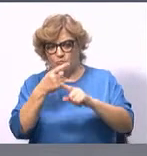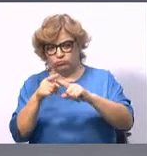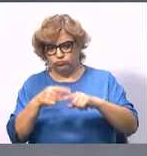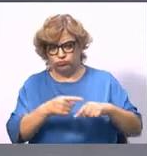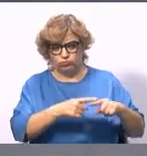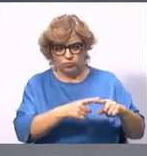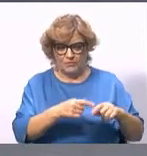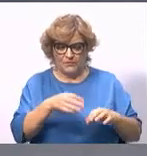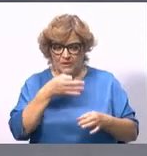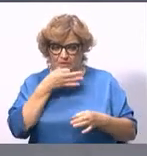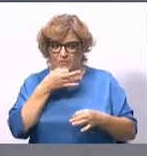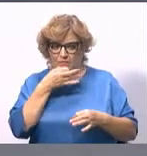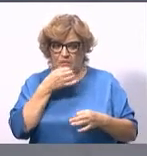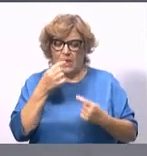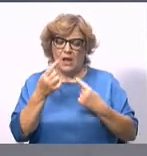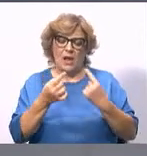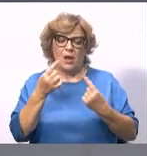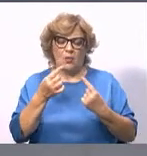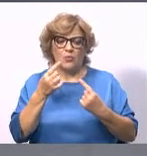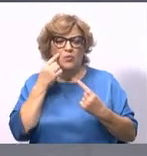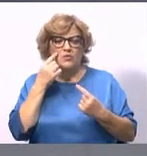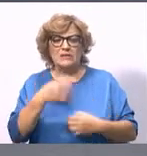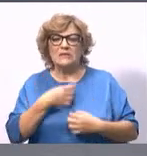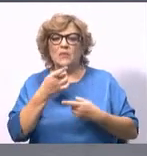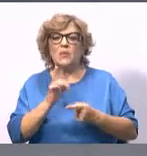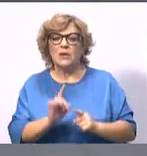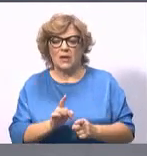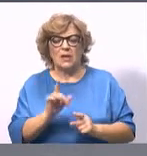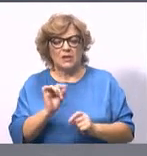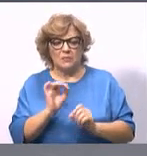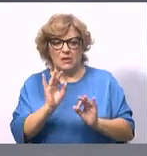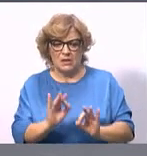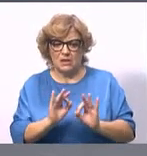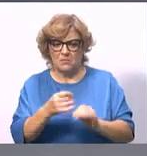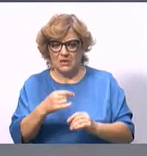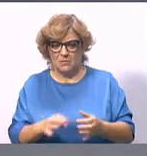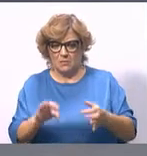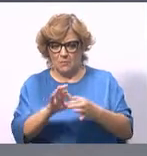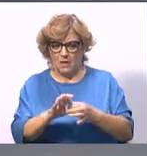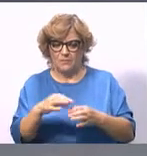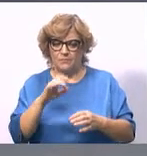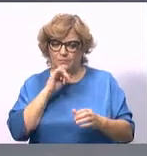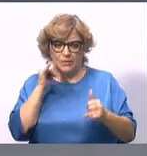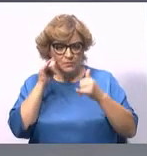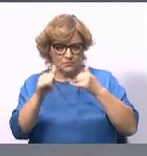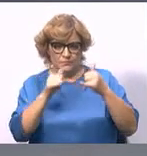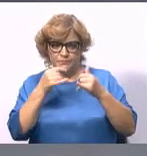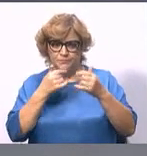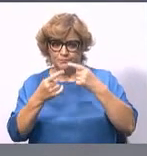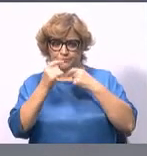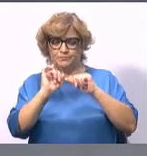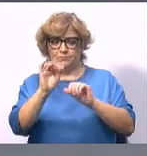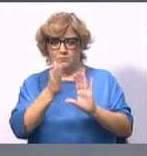diversas. Vamos falar sobre algumas, conhecer os sintomas e também os tratamentos que existem. Vai poder ligar para fazer questões